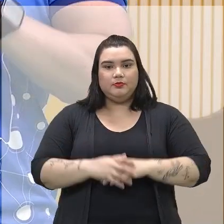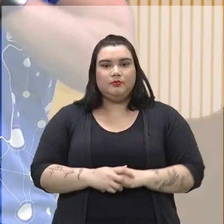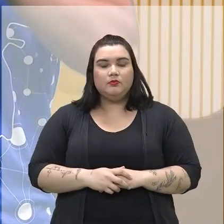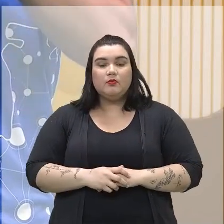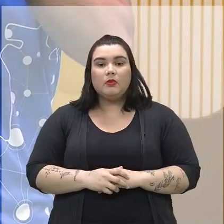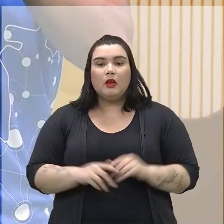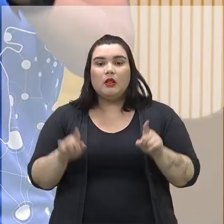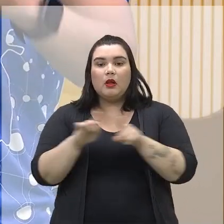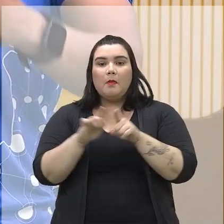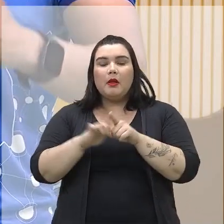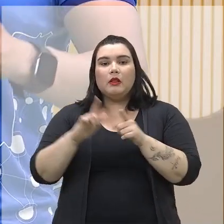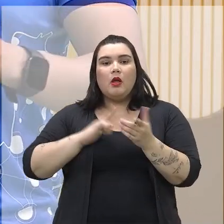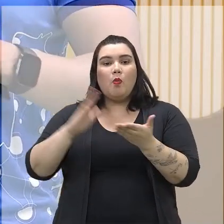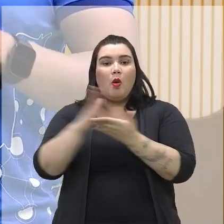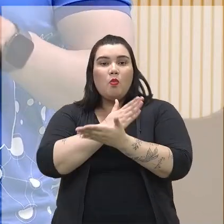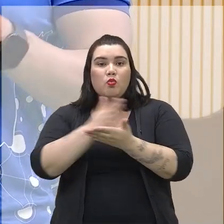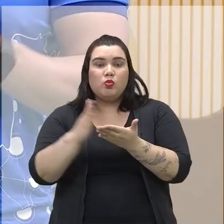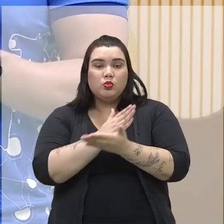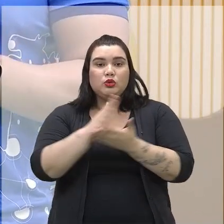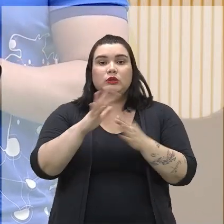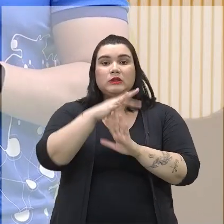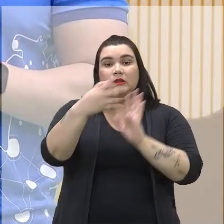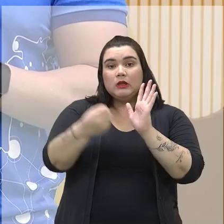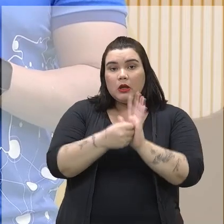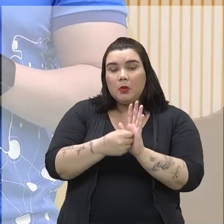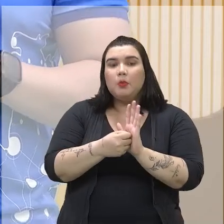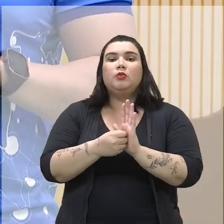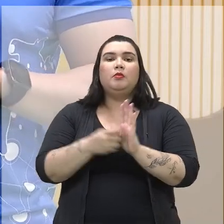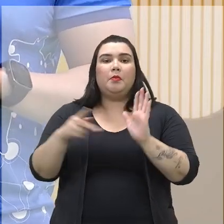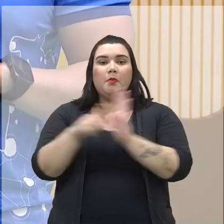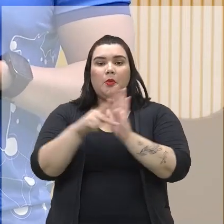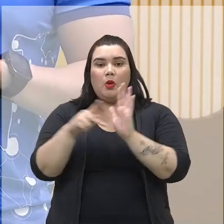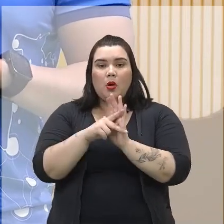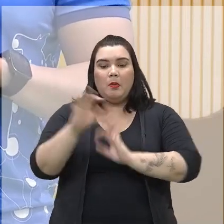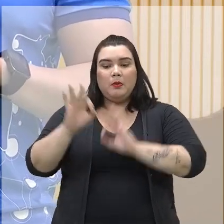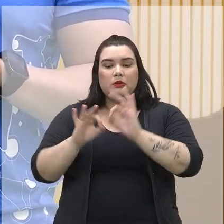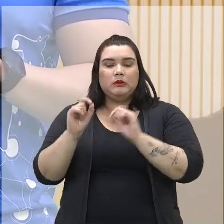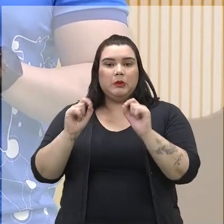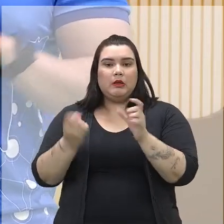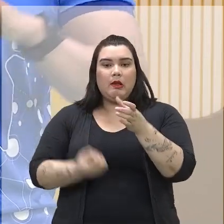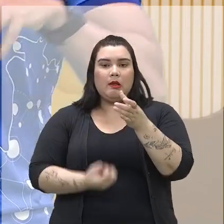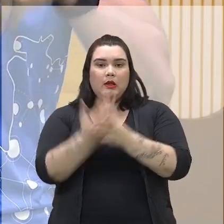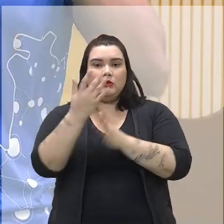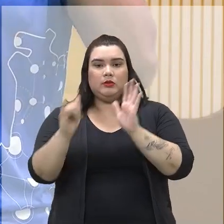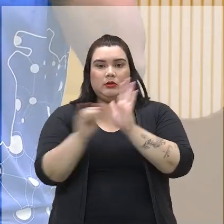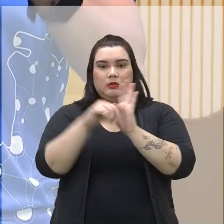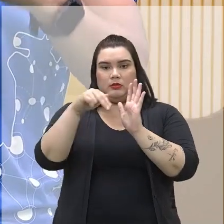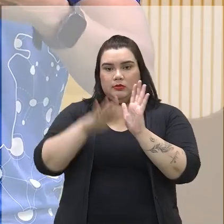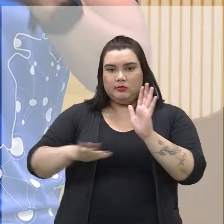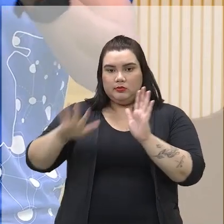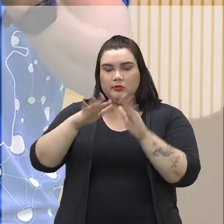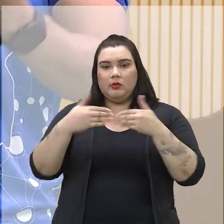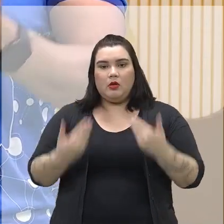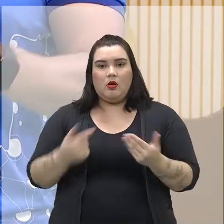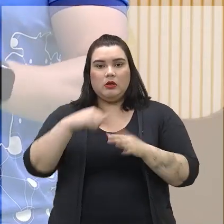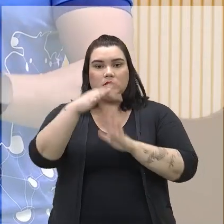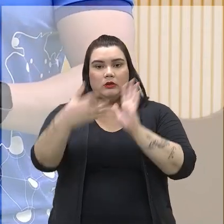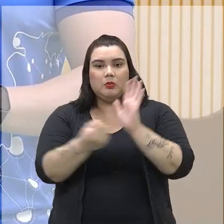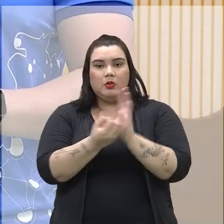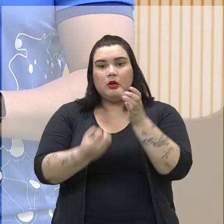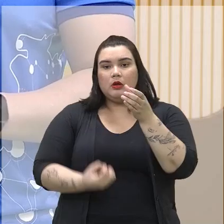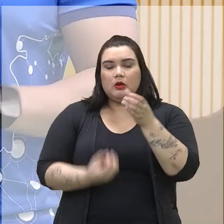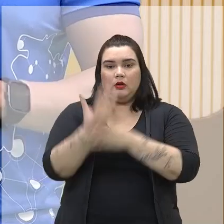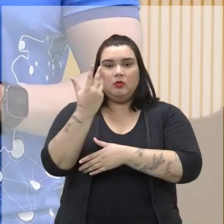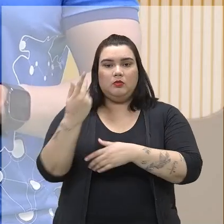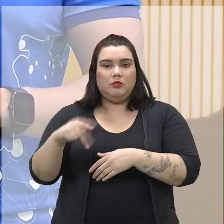alguns símbolos também que são importantes para o processo de formação da nossa identidade nacional e eu vou falar dos símbolos criados ali